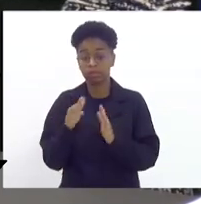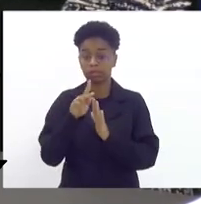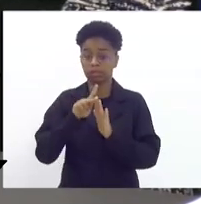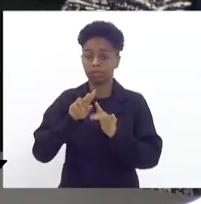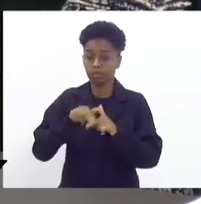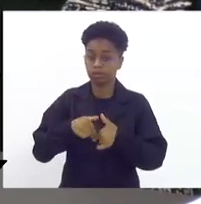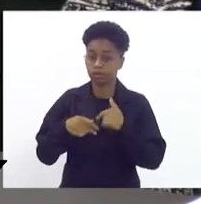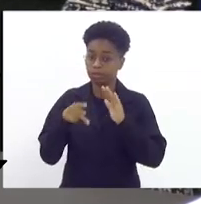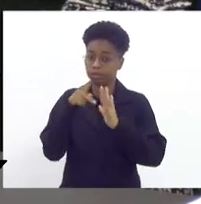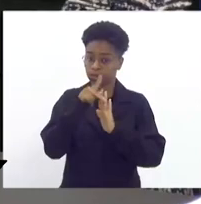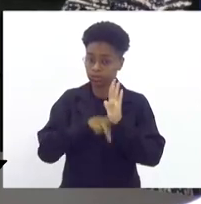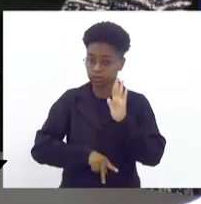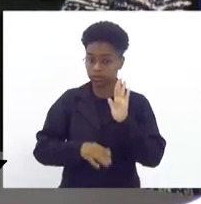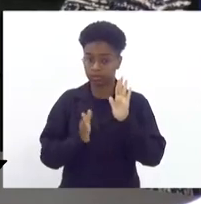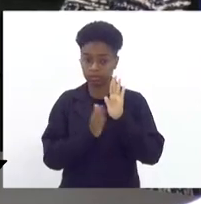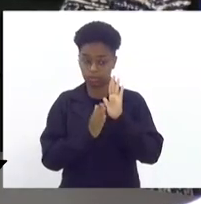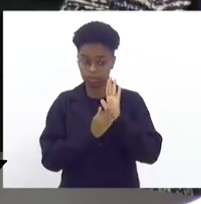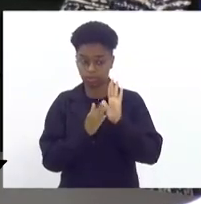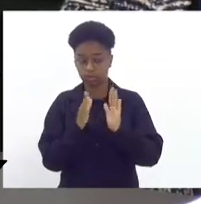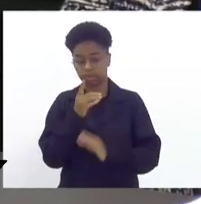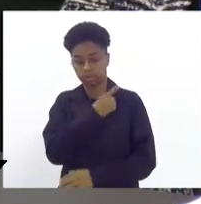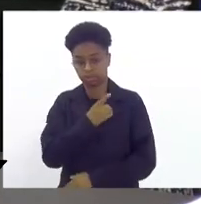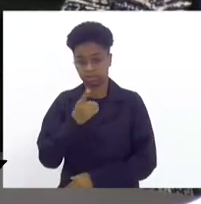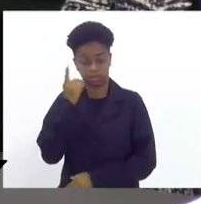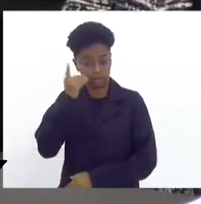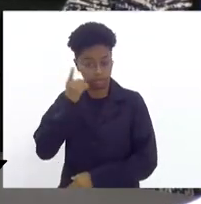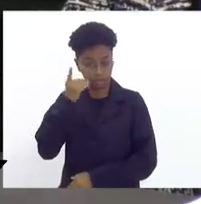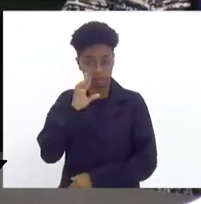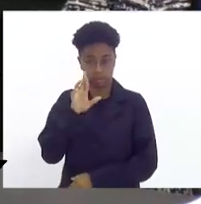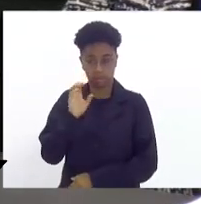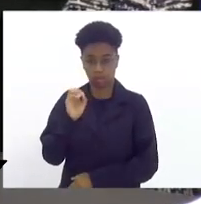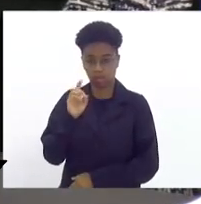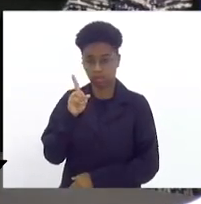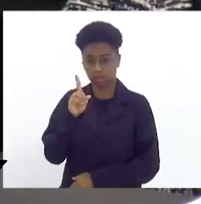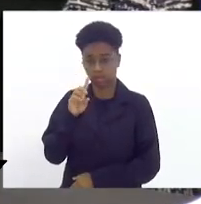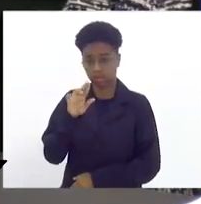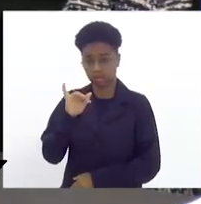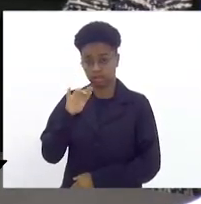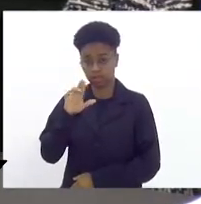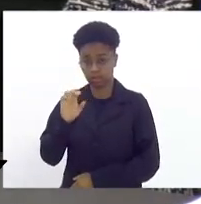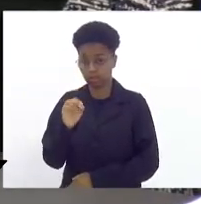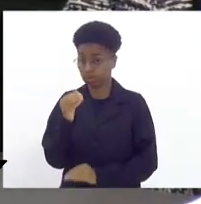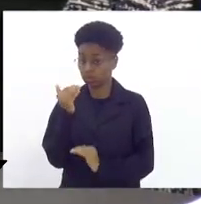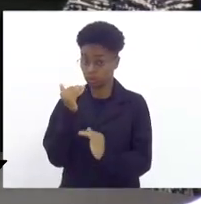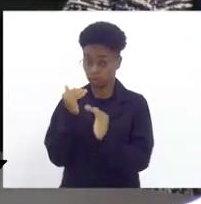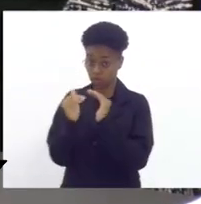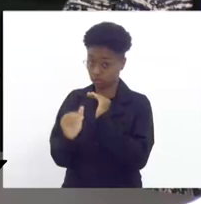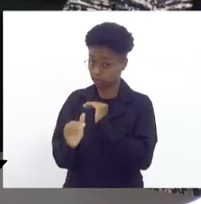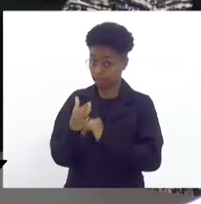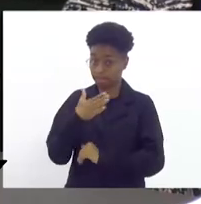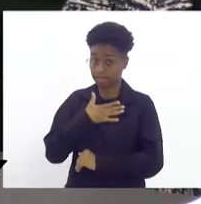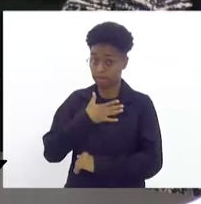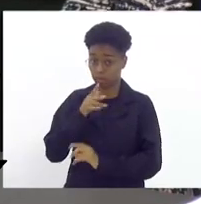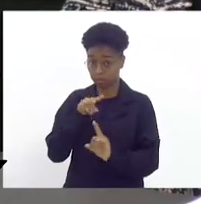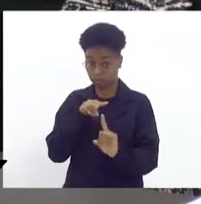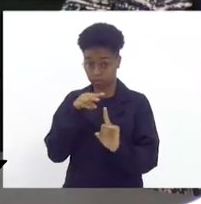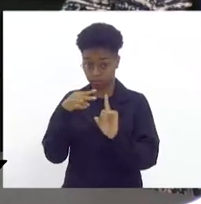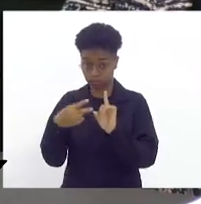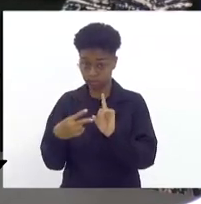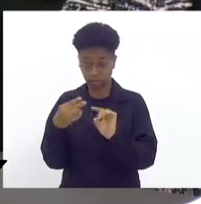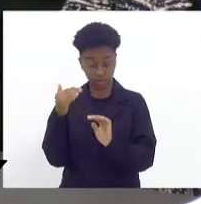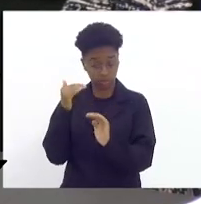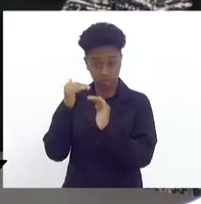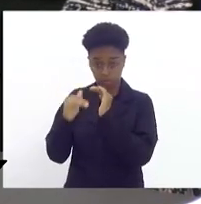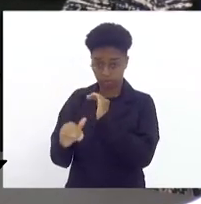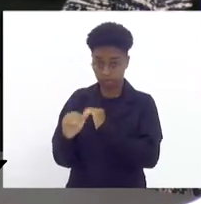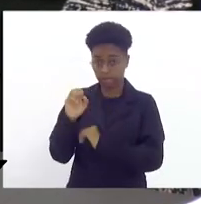essa propositura do deputado Rodrigo Amorim, não se enquadra, na minha concepção, aquilo que foi decidido pelo Supremo Tribunal